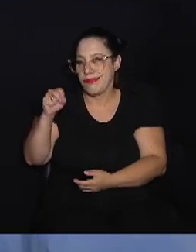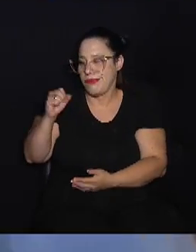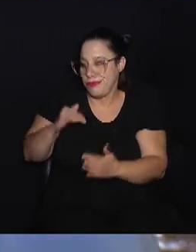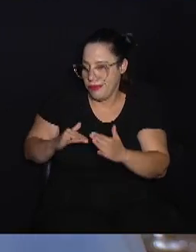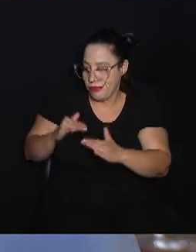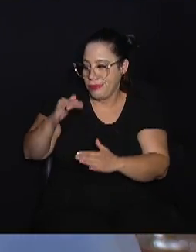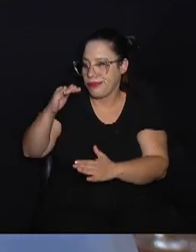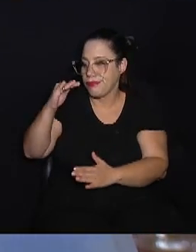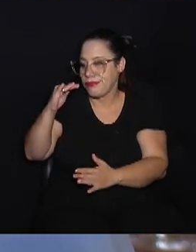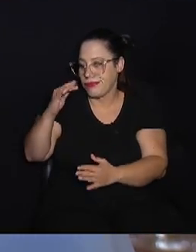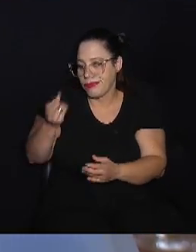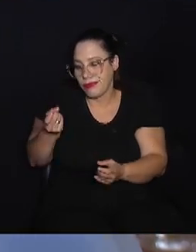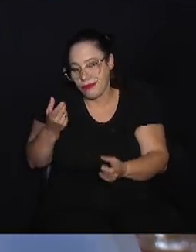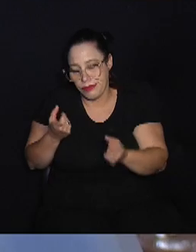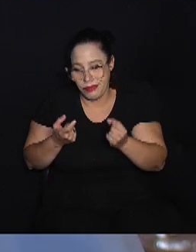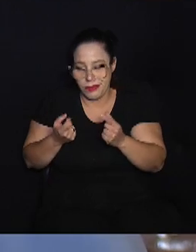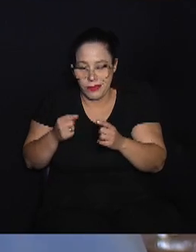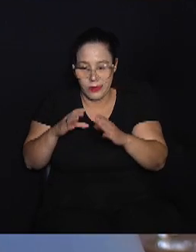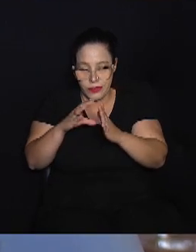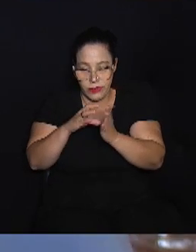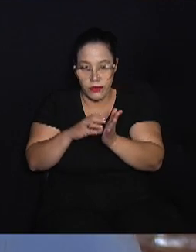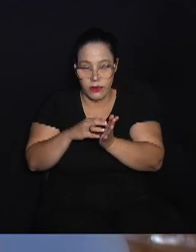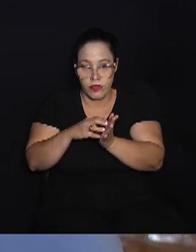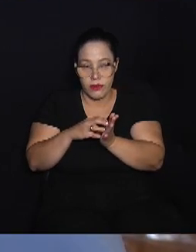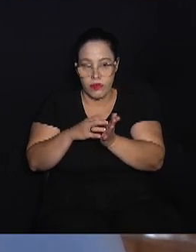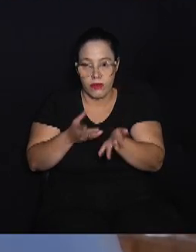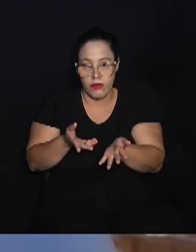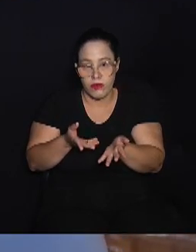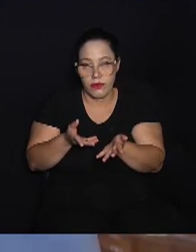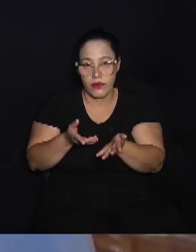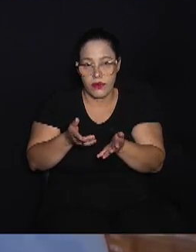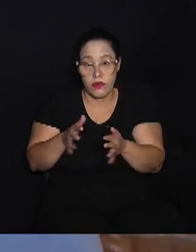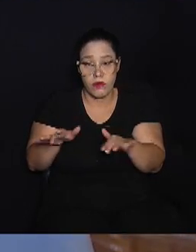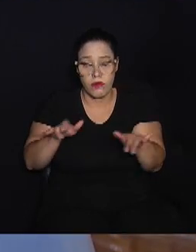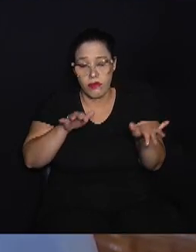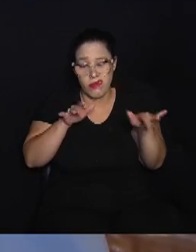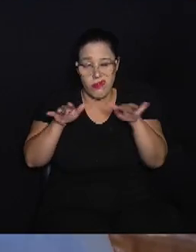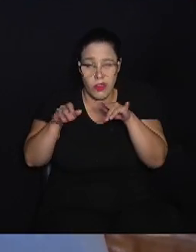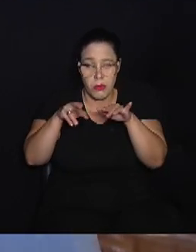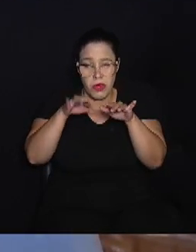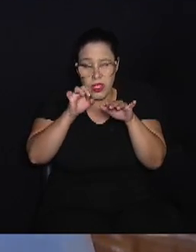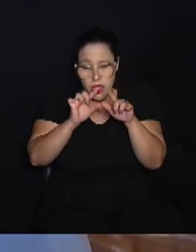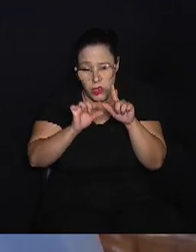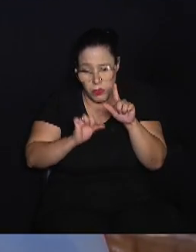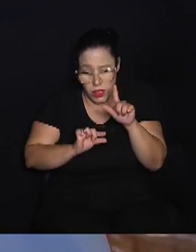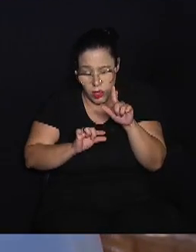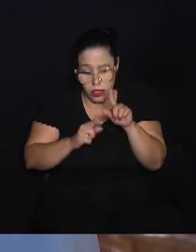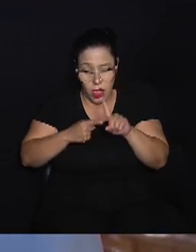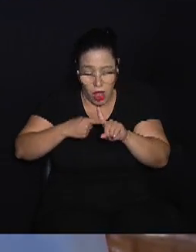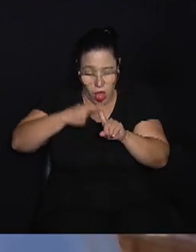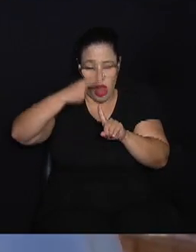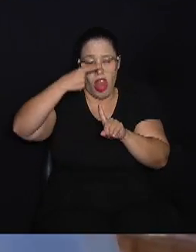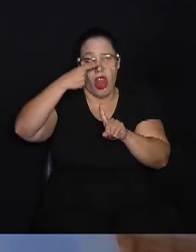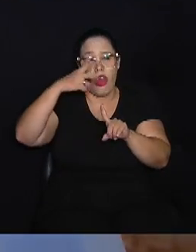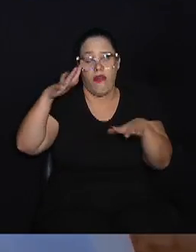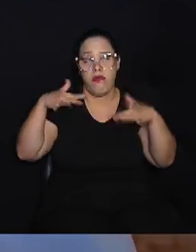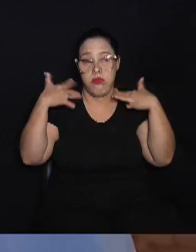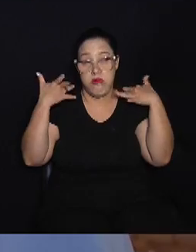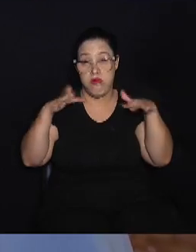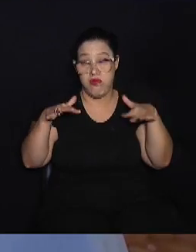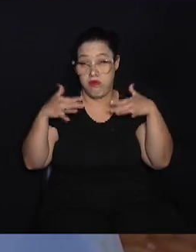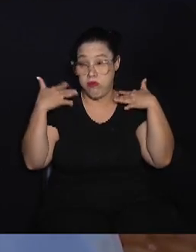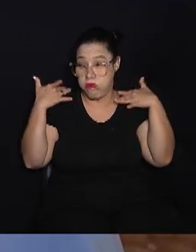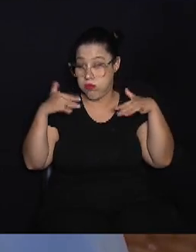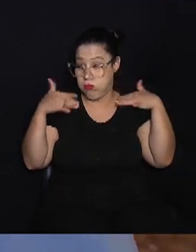bem expressivo na quantidade de equipamentos devido a essa questão das características da umidade muito baixa, temperatura alta e esse extremo que nós